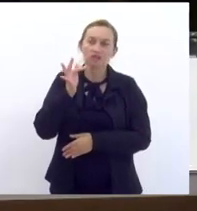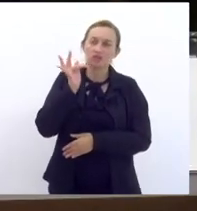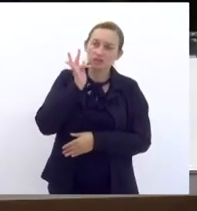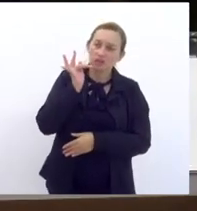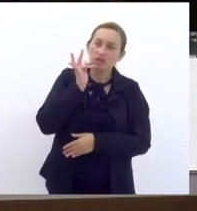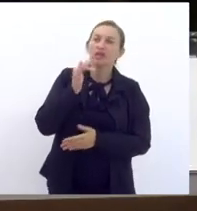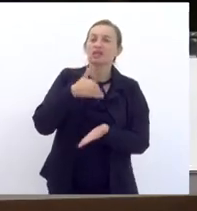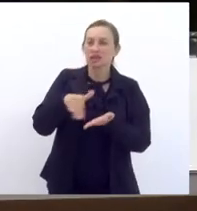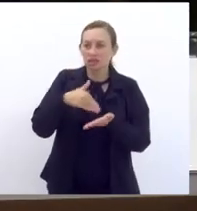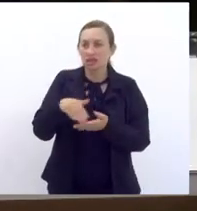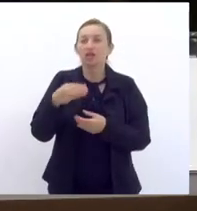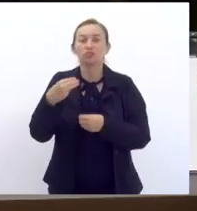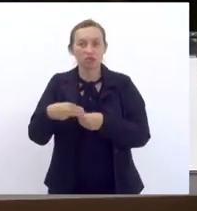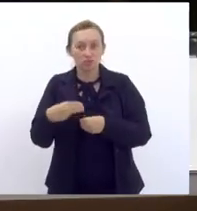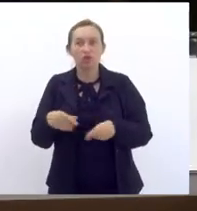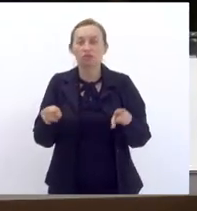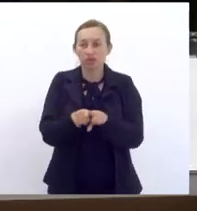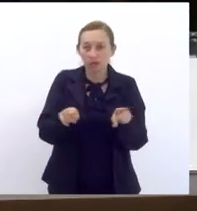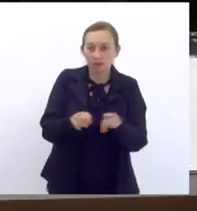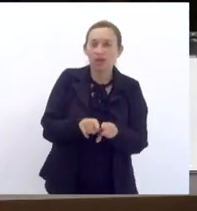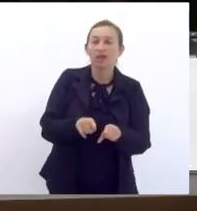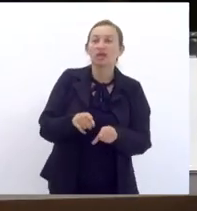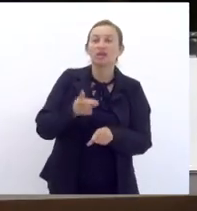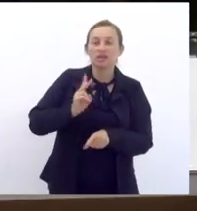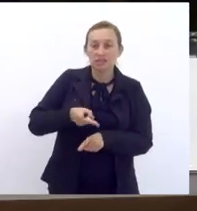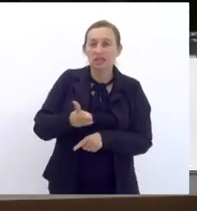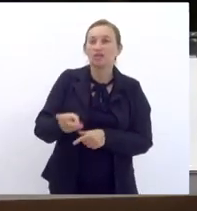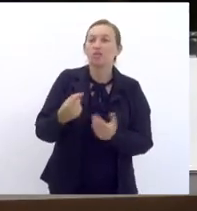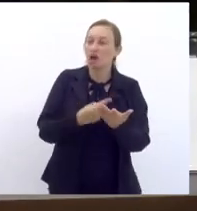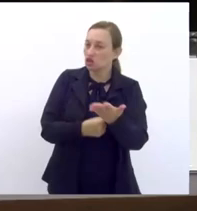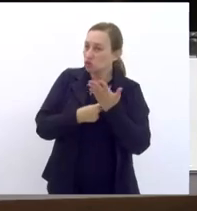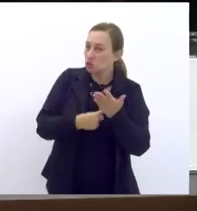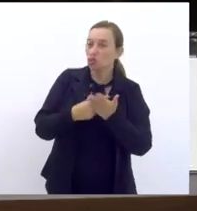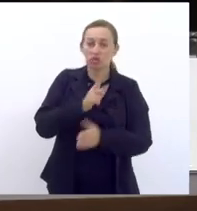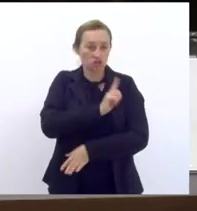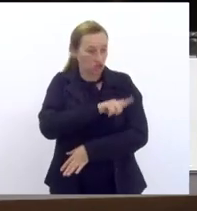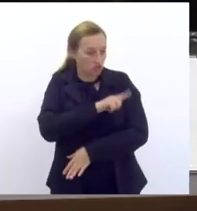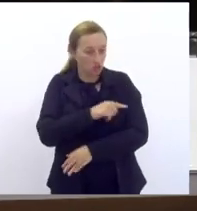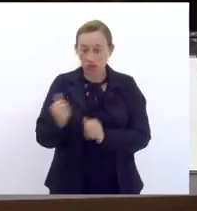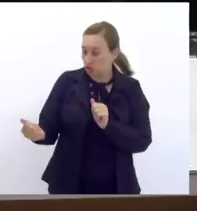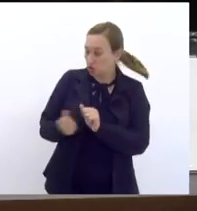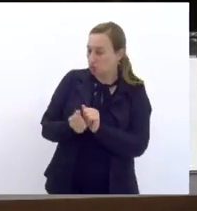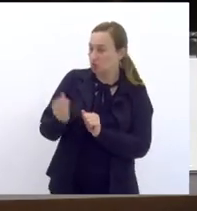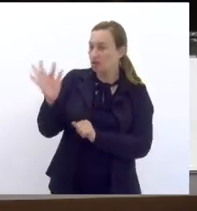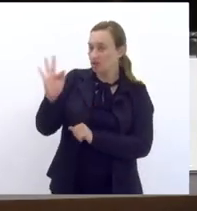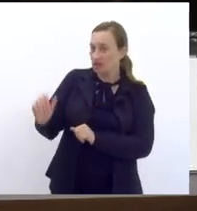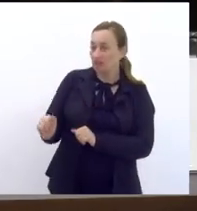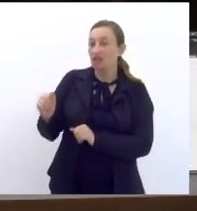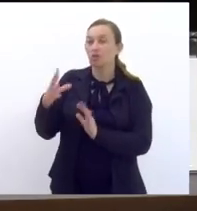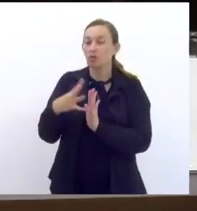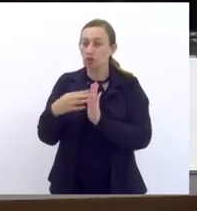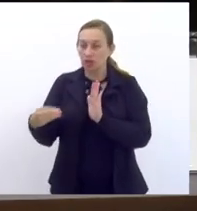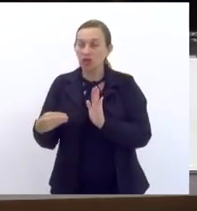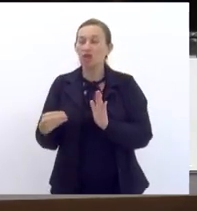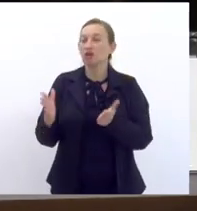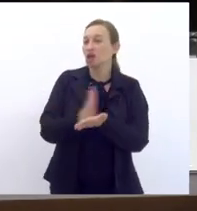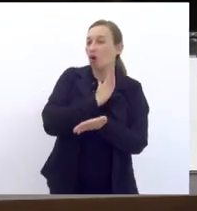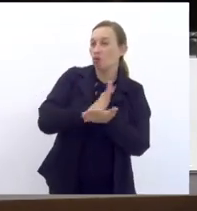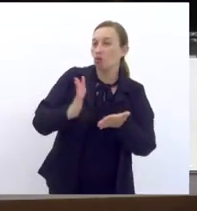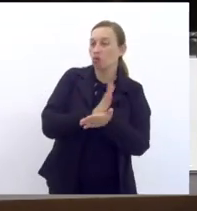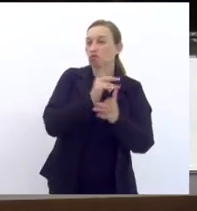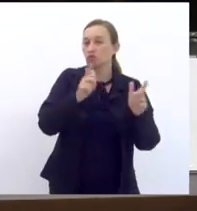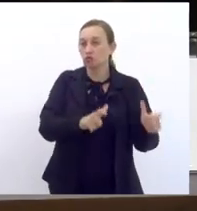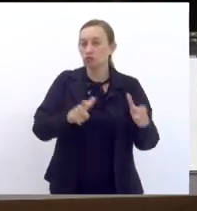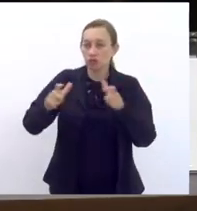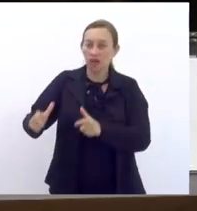também e como como Deputado sempre nos ajudou lá na gestão já teve comigo na Fazenda Modelo já teve comigo em alguns postos